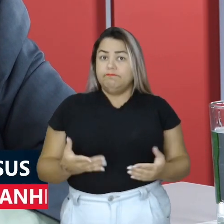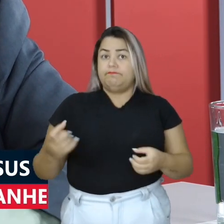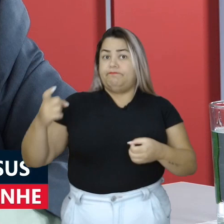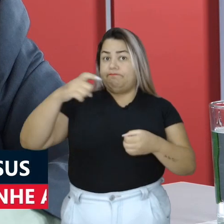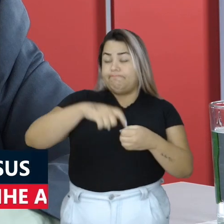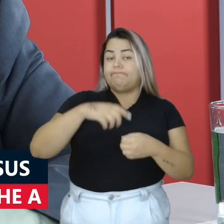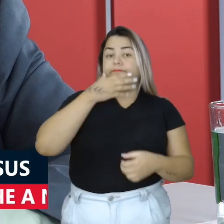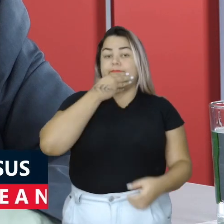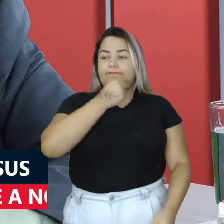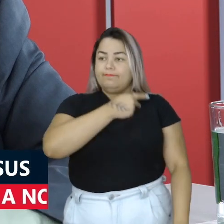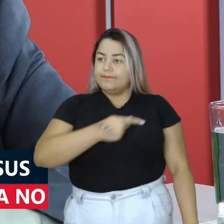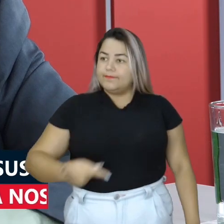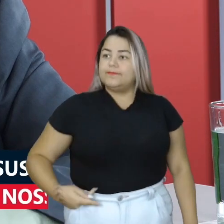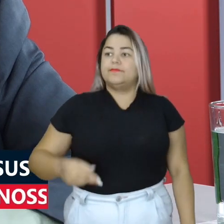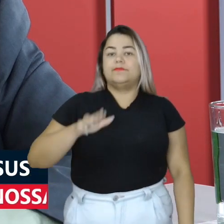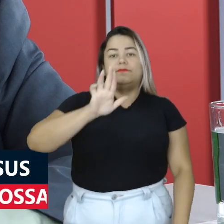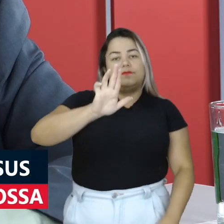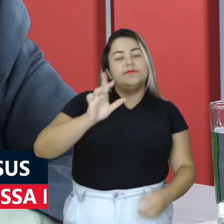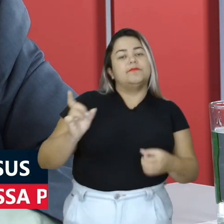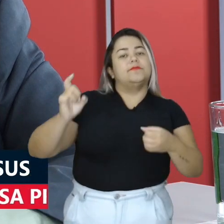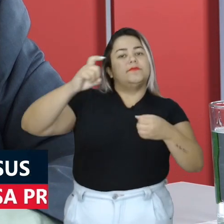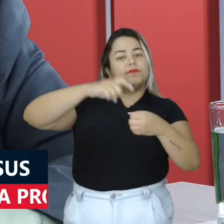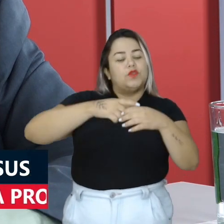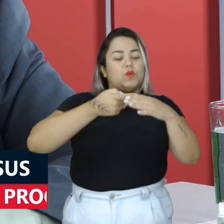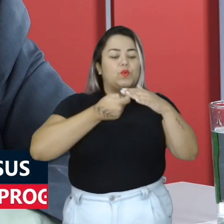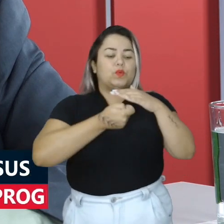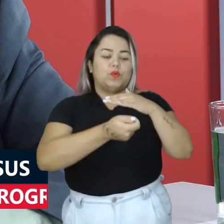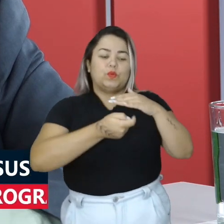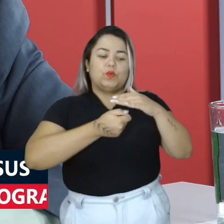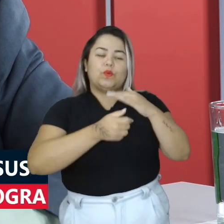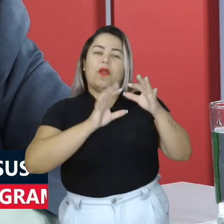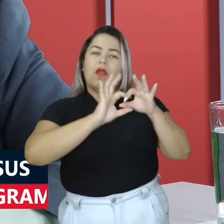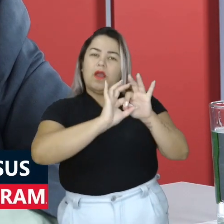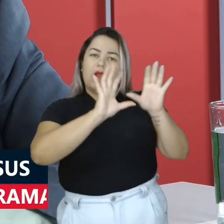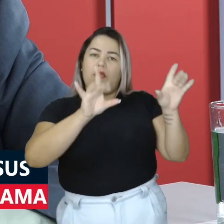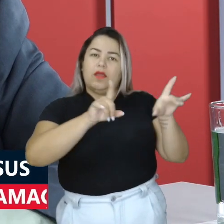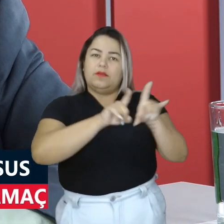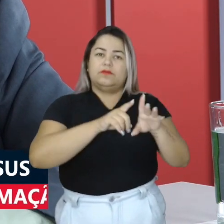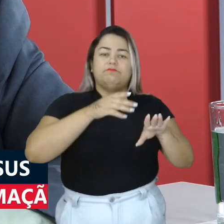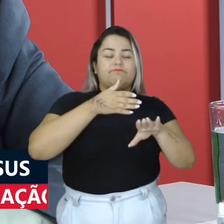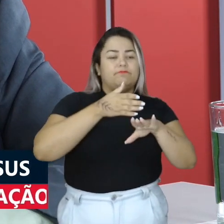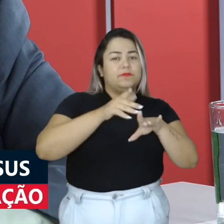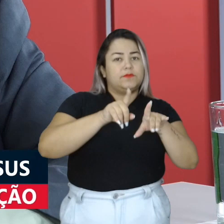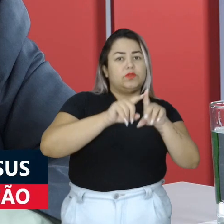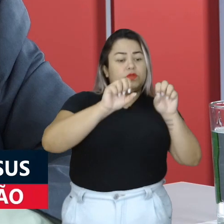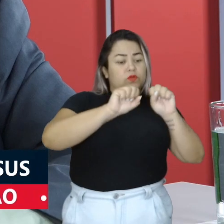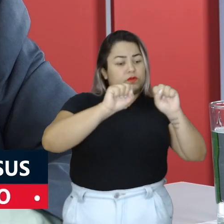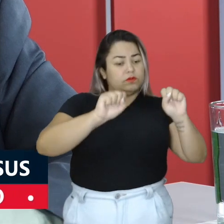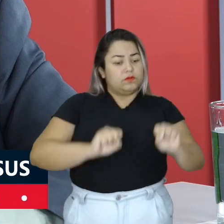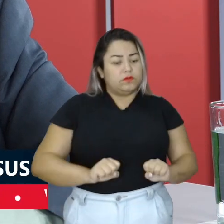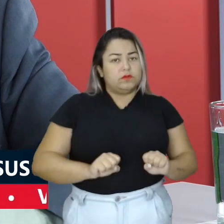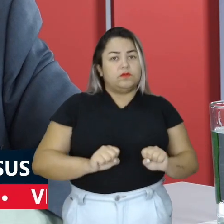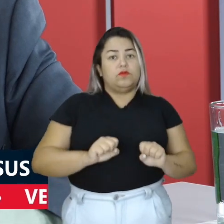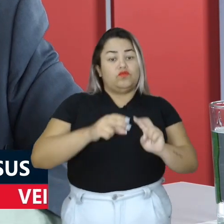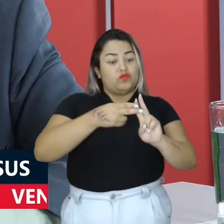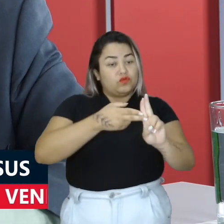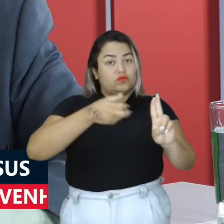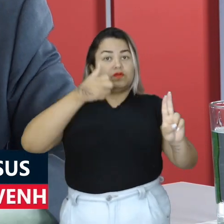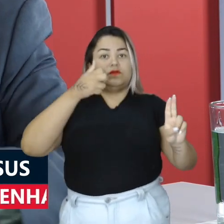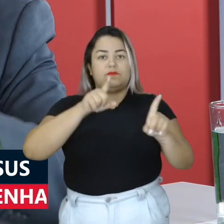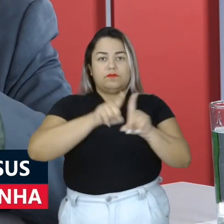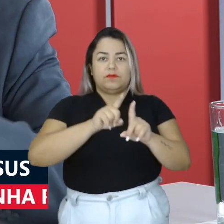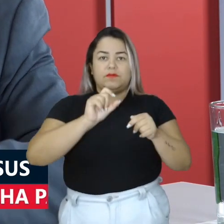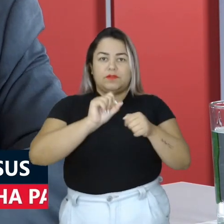Lula, nós vamos retomar esses investimentos. Isso vai permitir ampliar a capacidade instalada do Sistema Único de Saúde, vai gerar